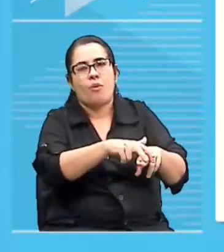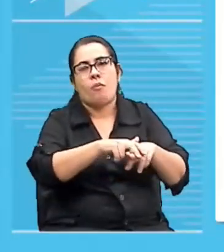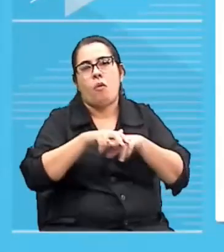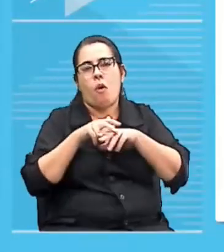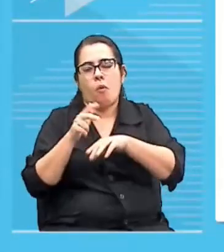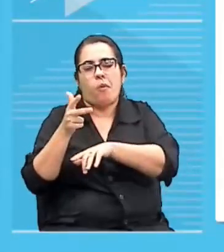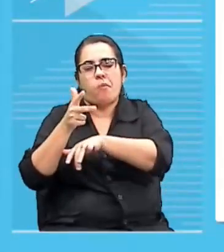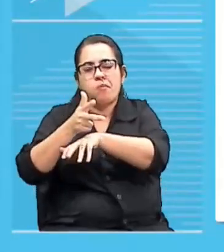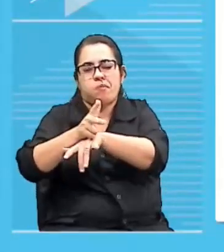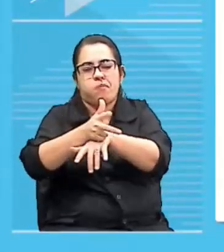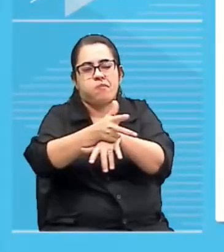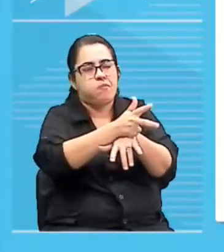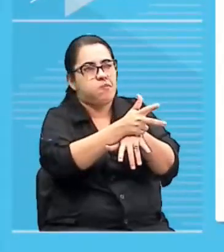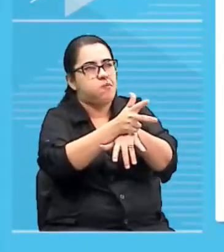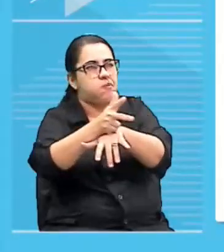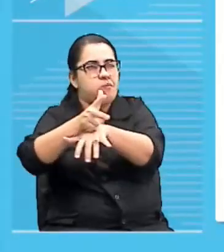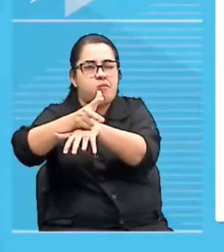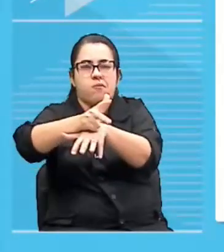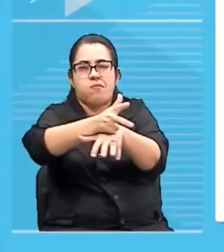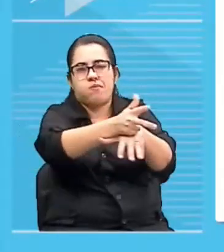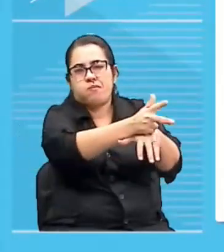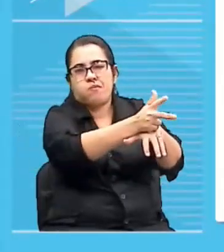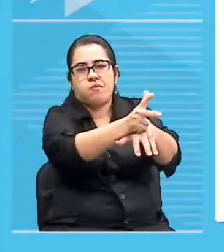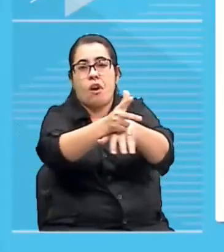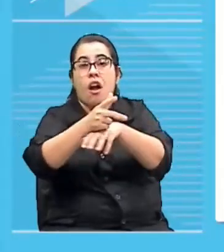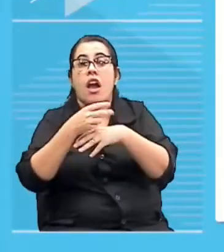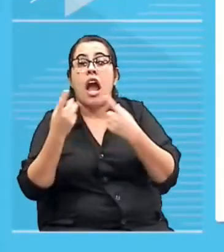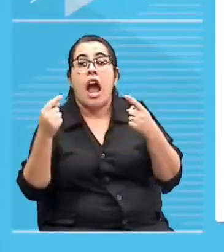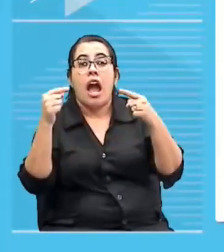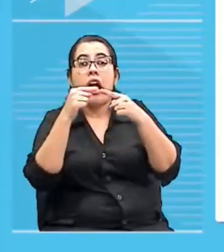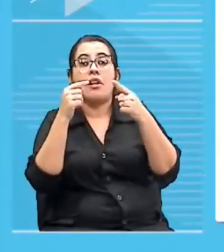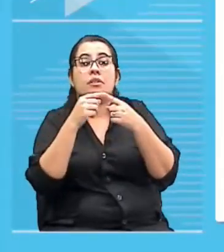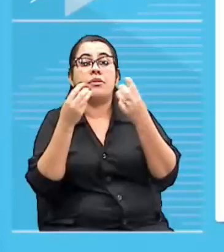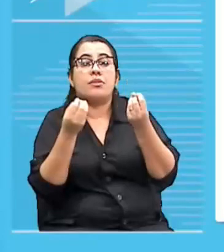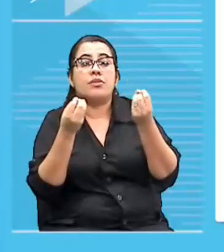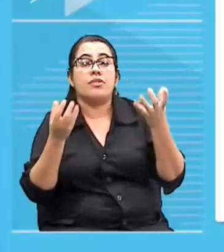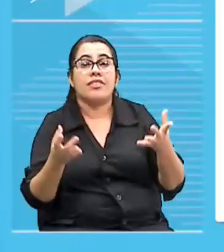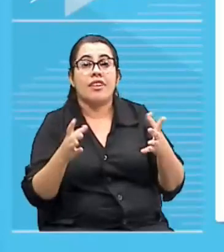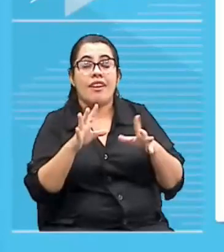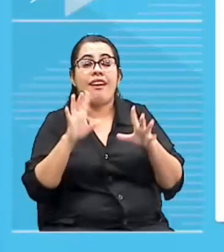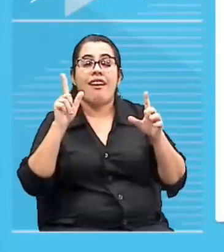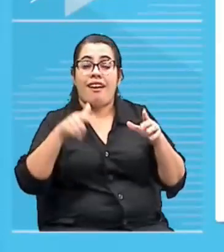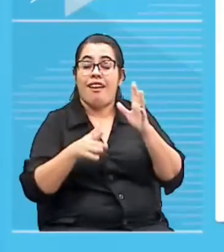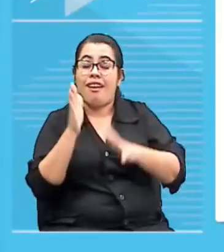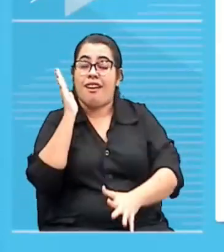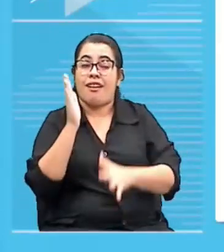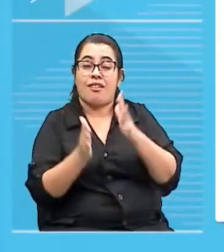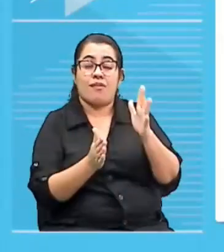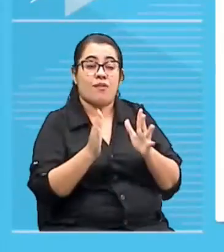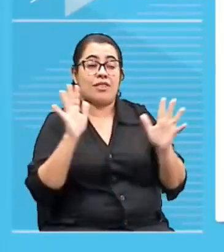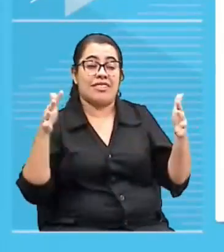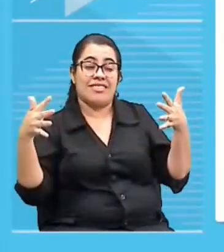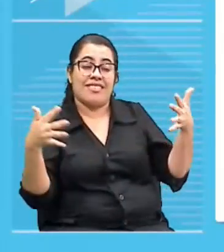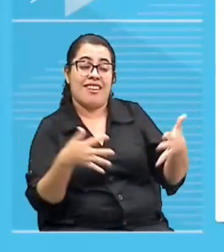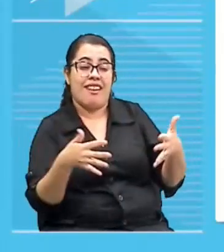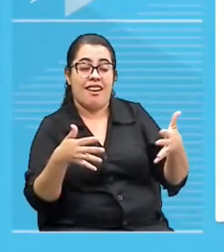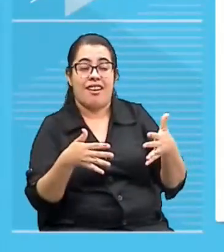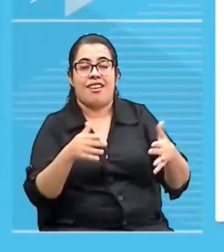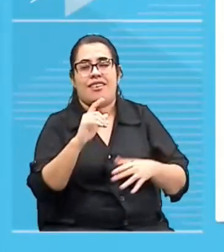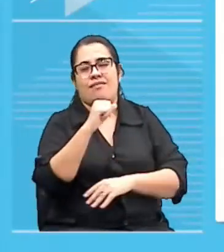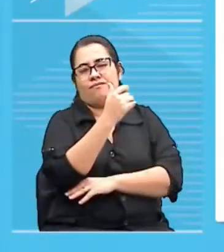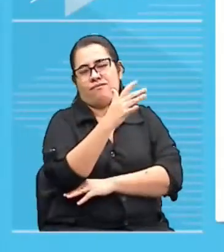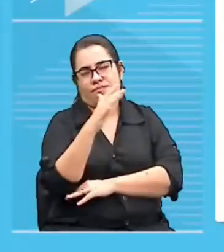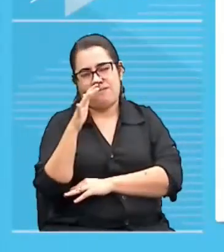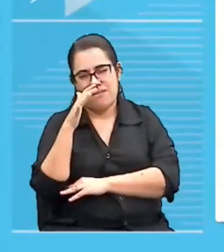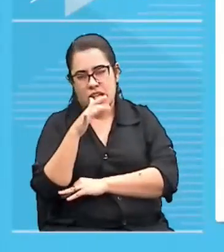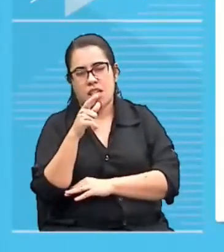como esses. Olha a robótica, né, voltada para a área ambiental, que fantástico! E além